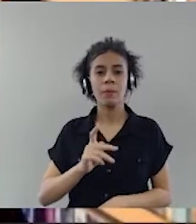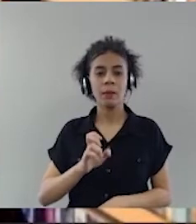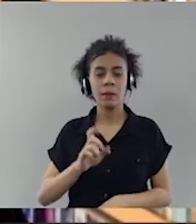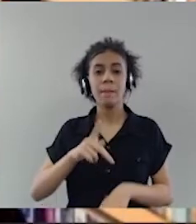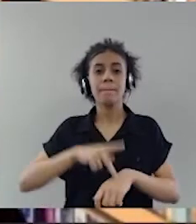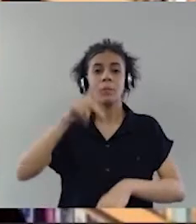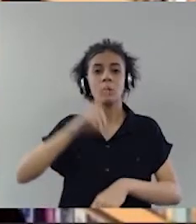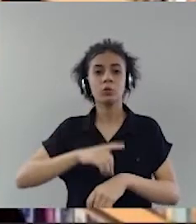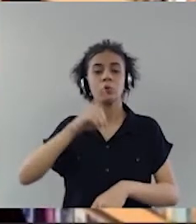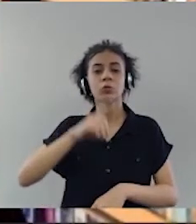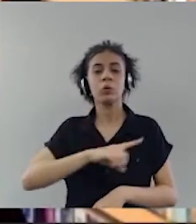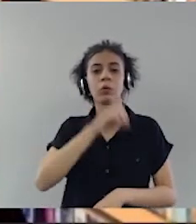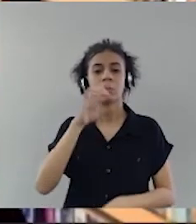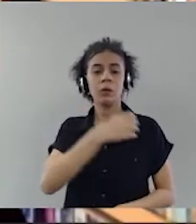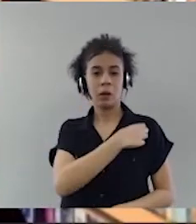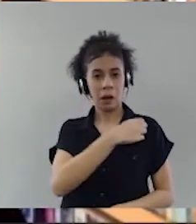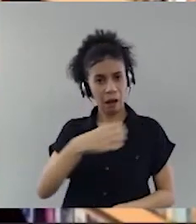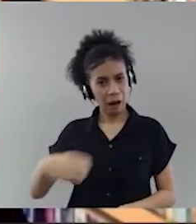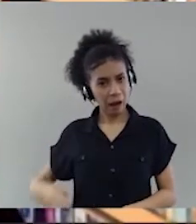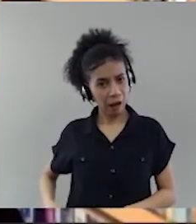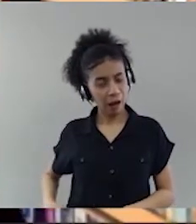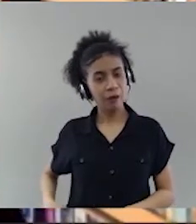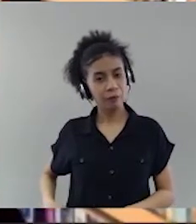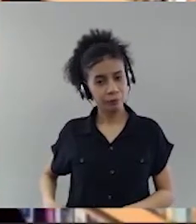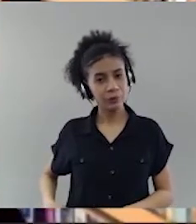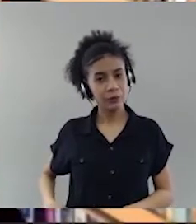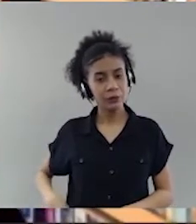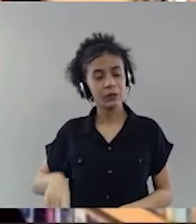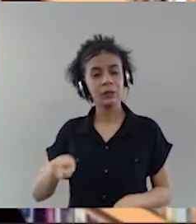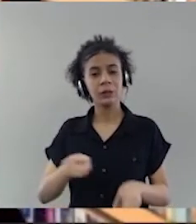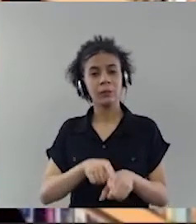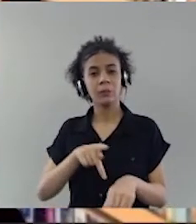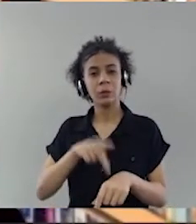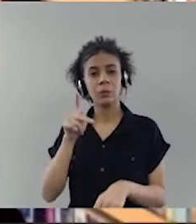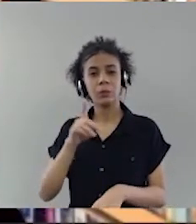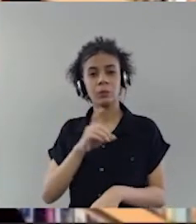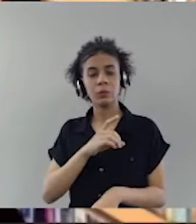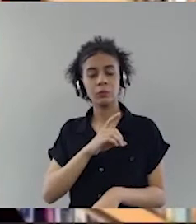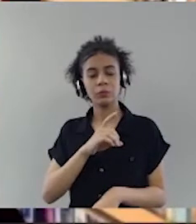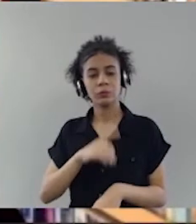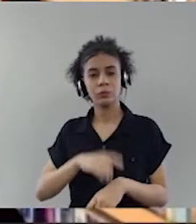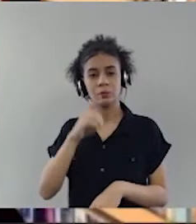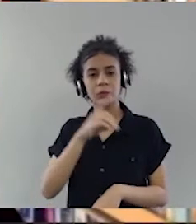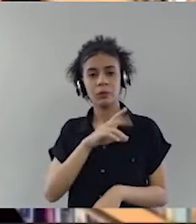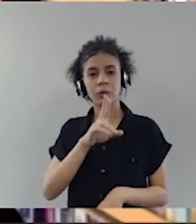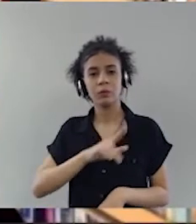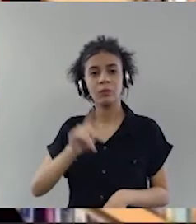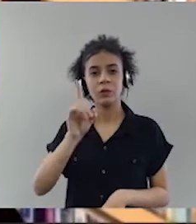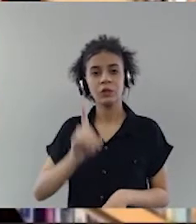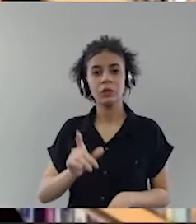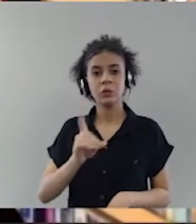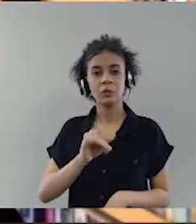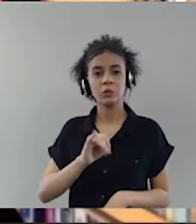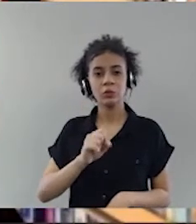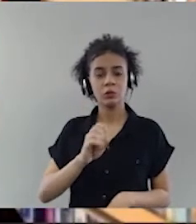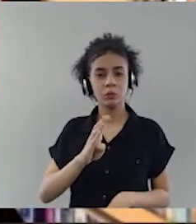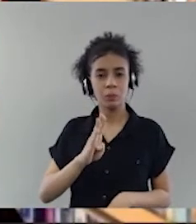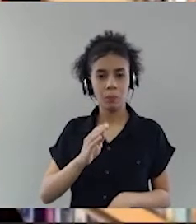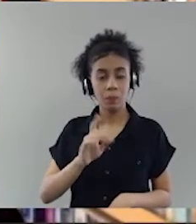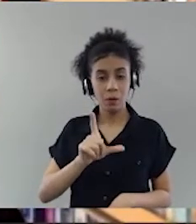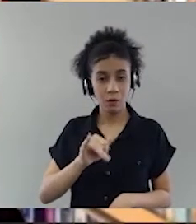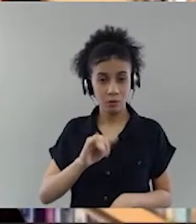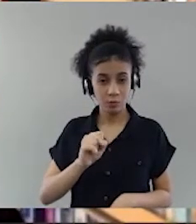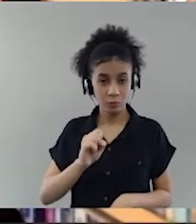pela Universidade de Harvard, pós-doutorado pela Universidade de Direito de Lisboa, conferencista visitante da Universidade de